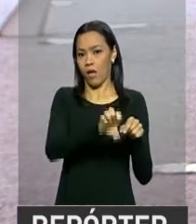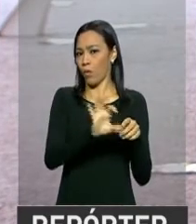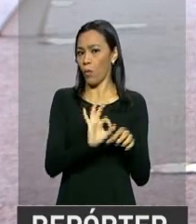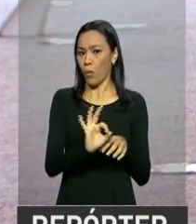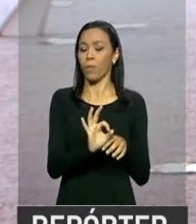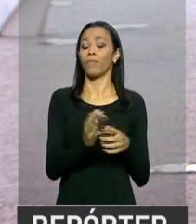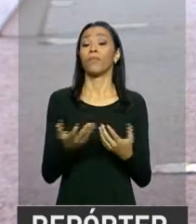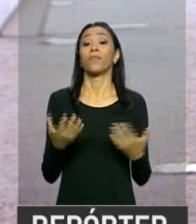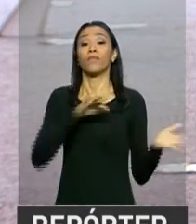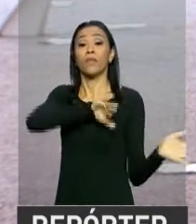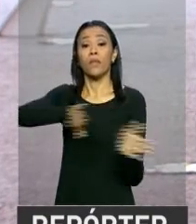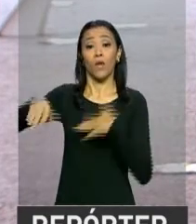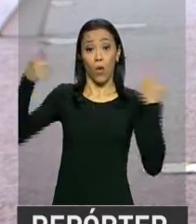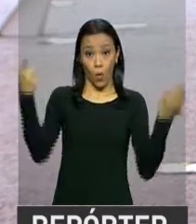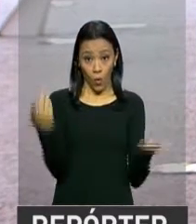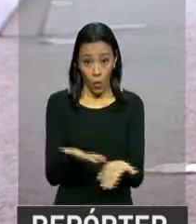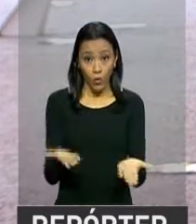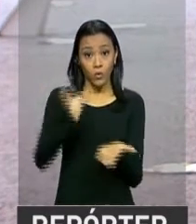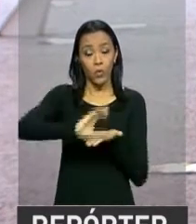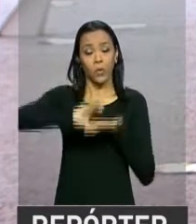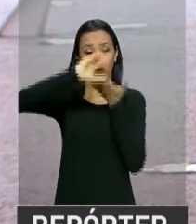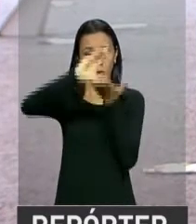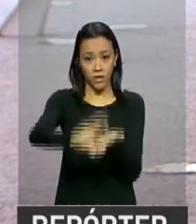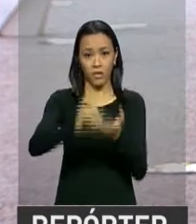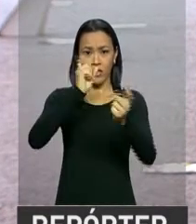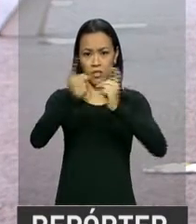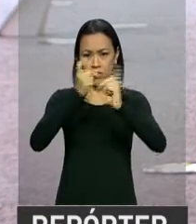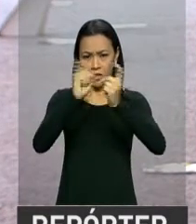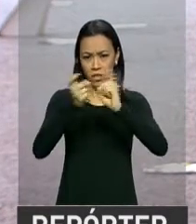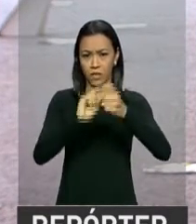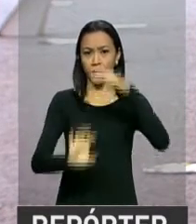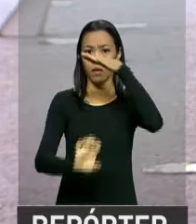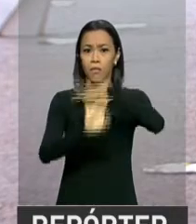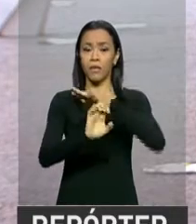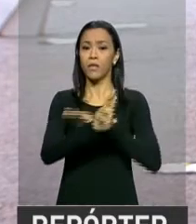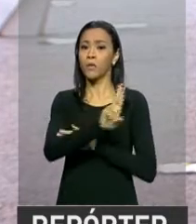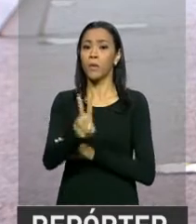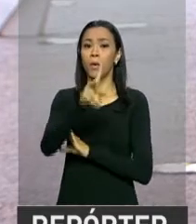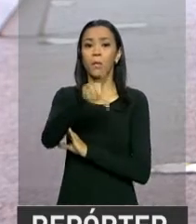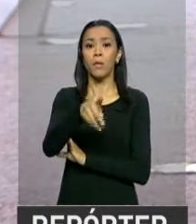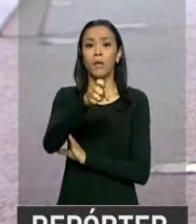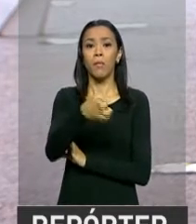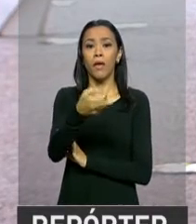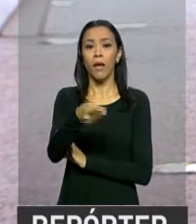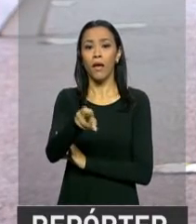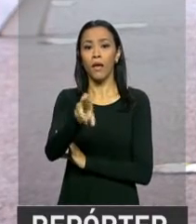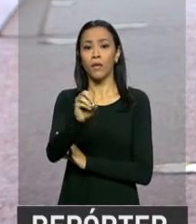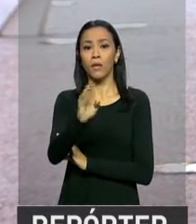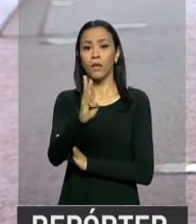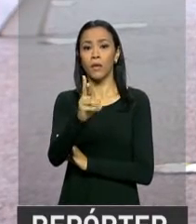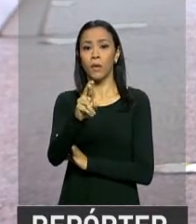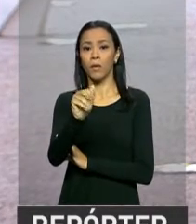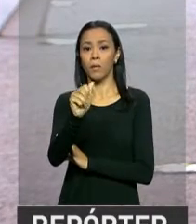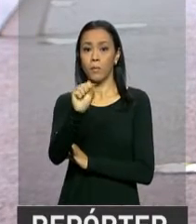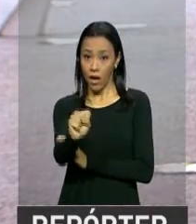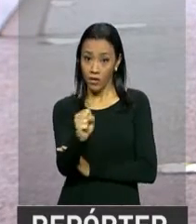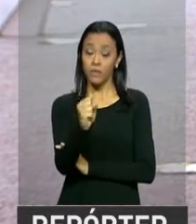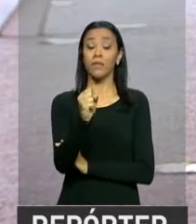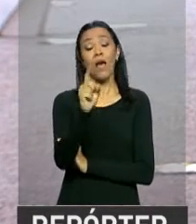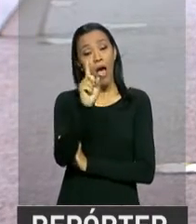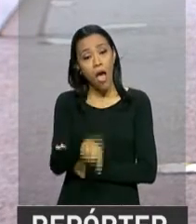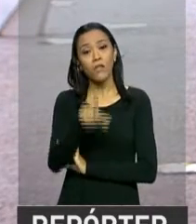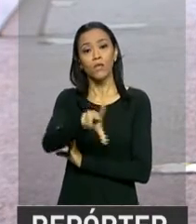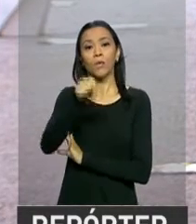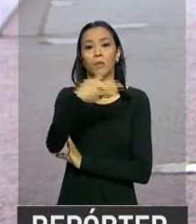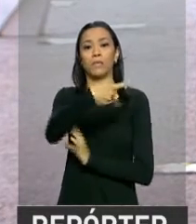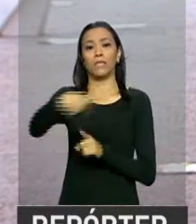de Administração da Petrobras se reúne no Rio de Janeiro para discutir a indicação do engenheiro Pedro Parente para a presidência